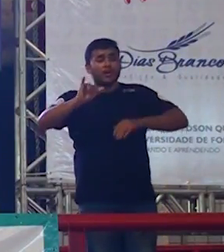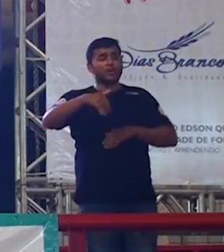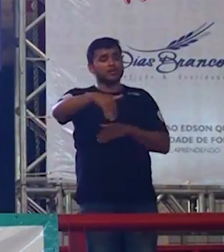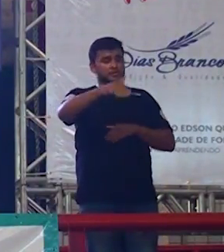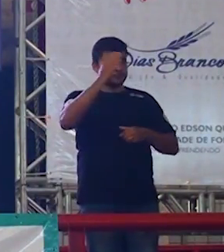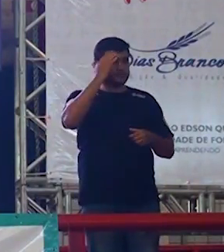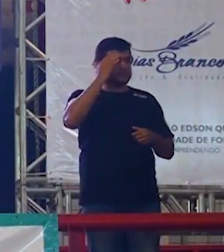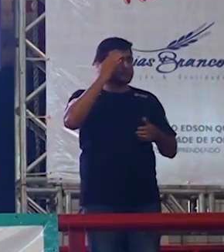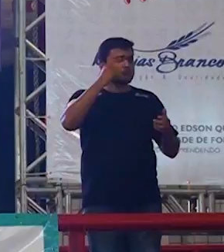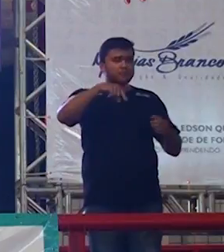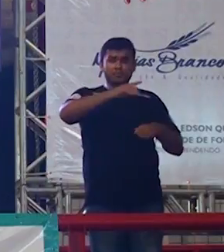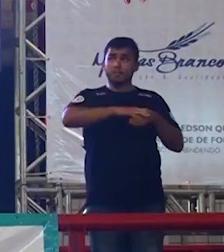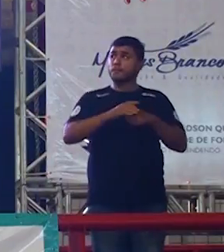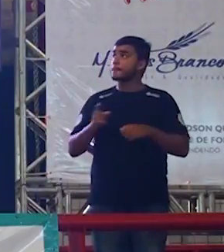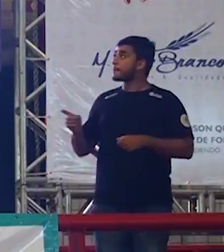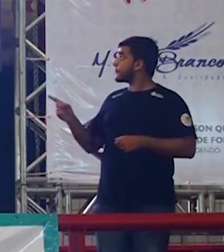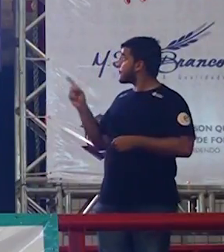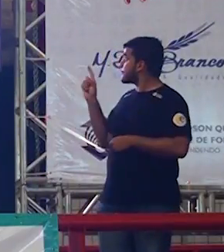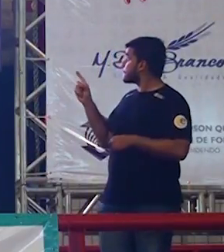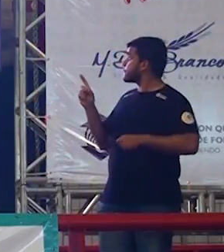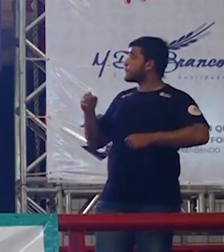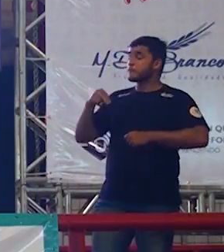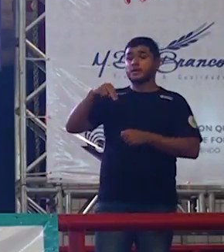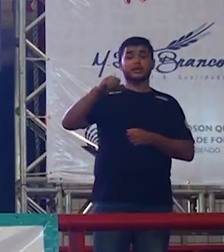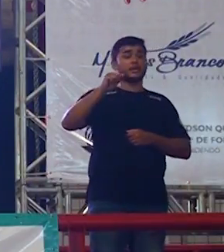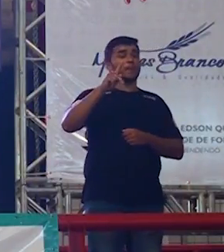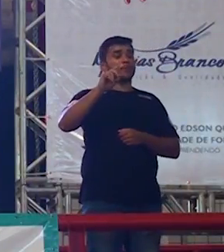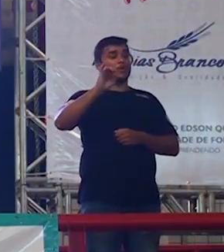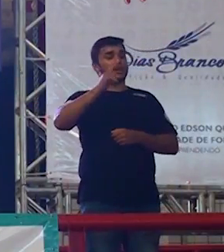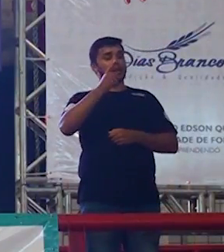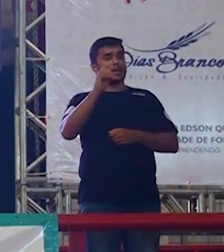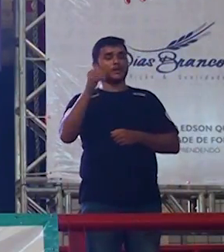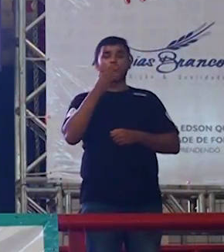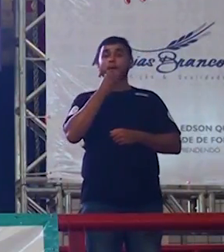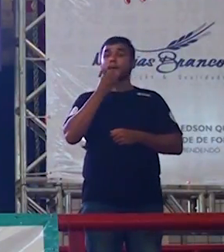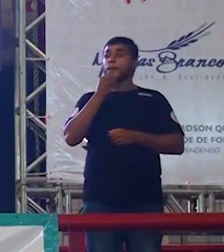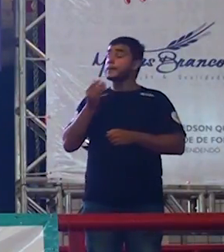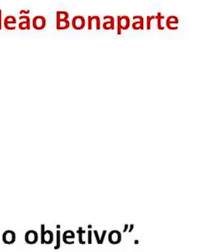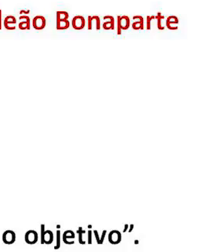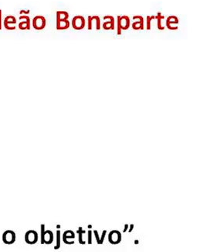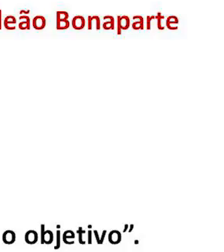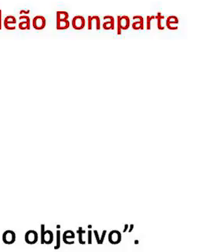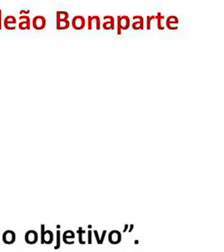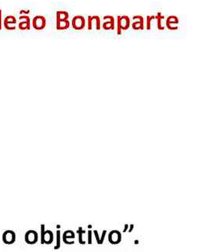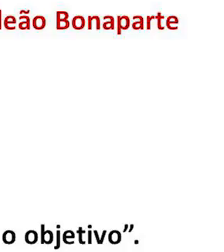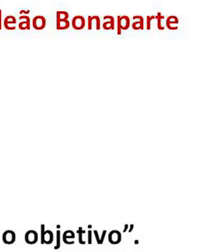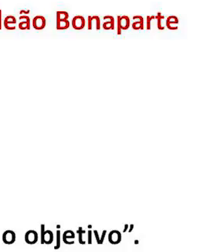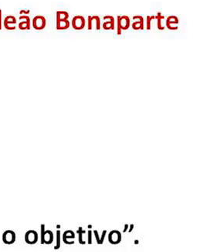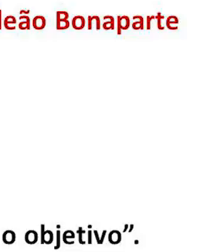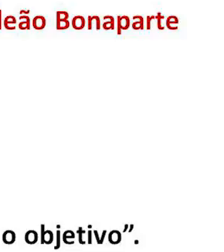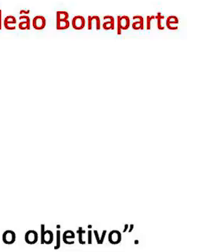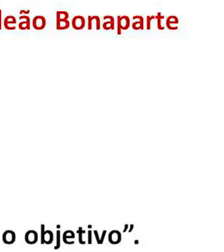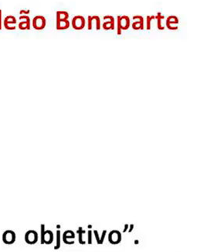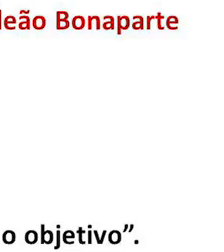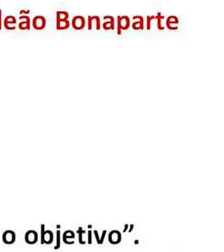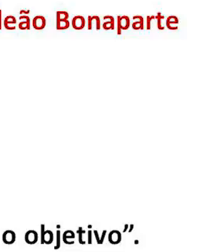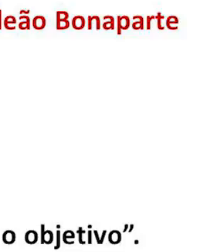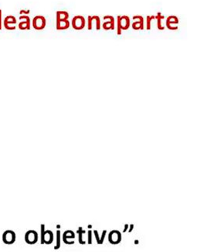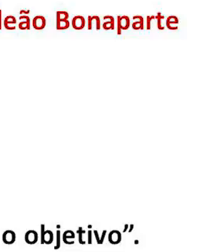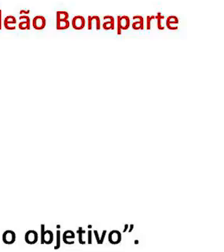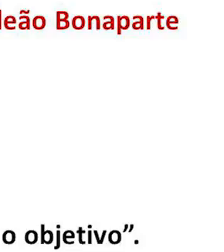parte. Olha a frase do Napoleão que o Aciliano falou hoje aqui sobre ele, ó. Quem é que vai